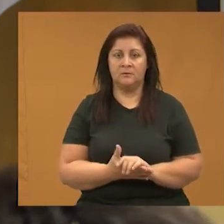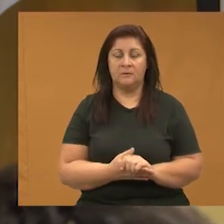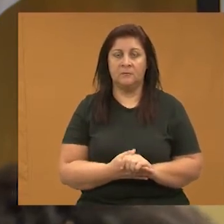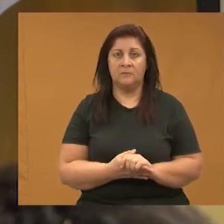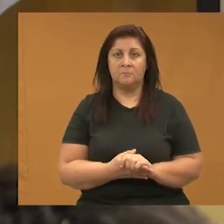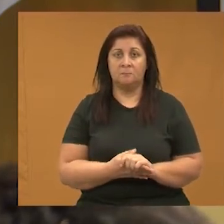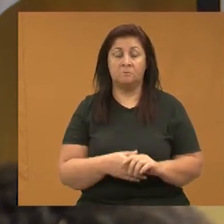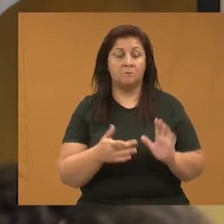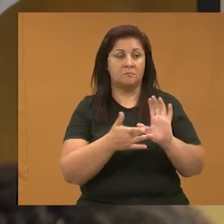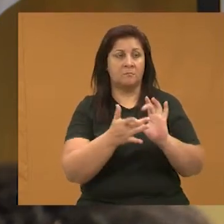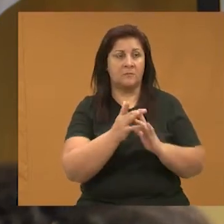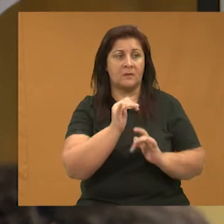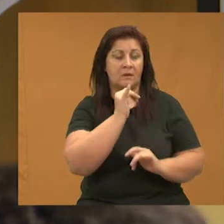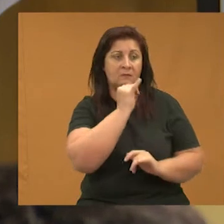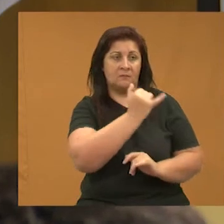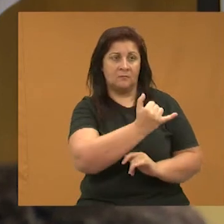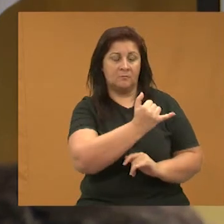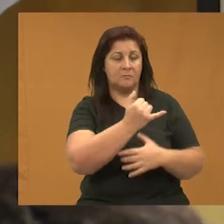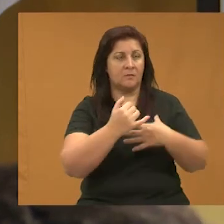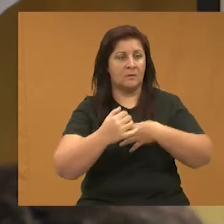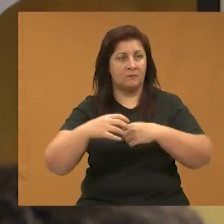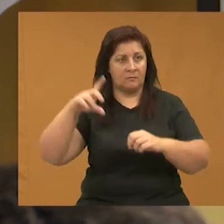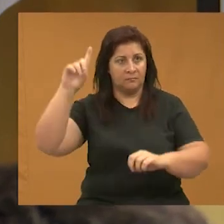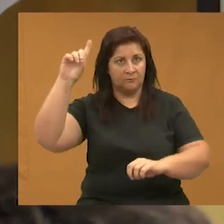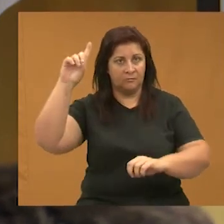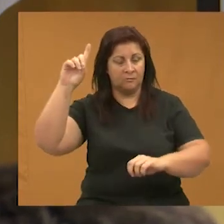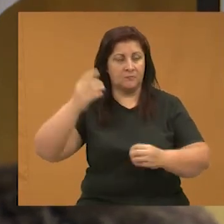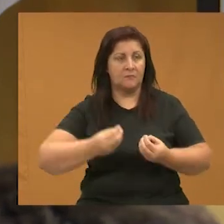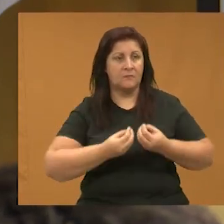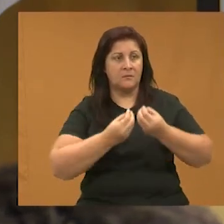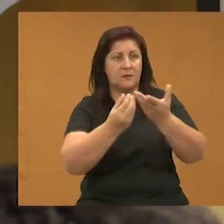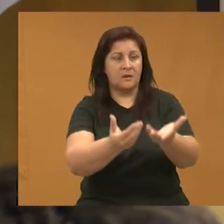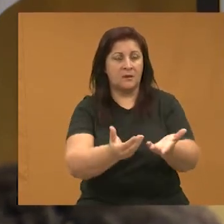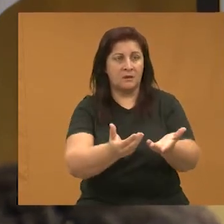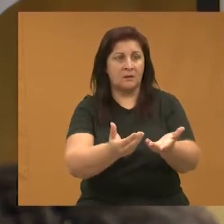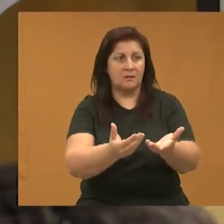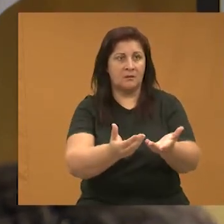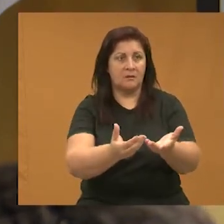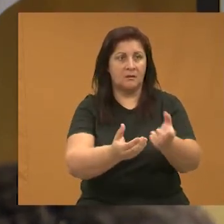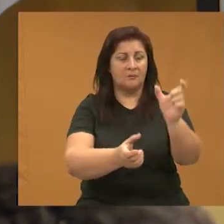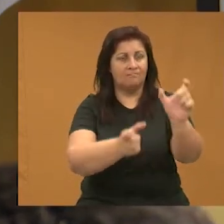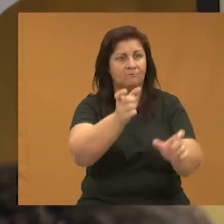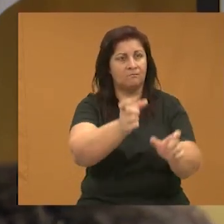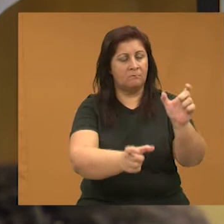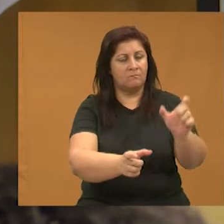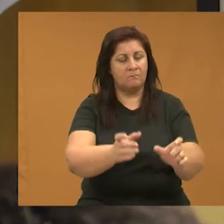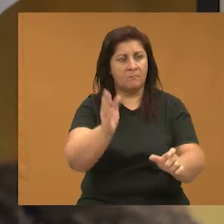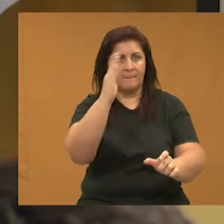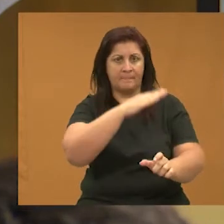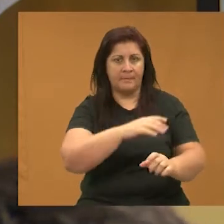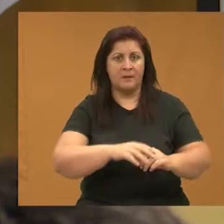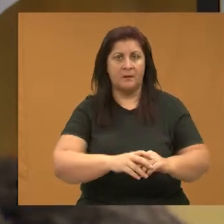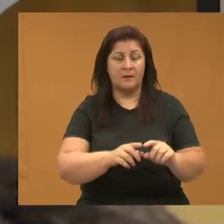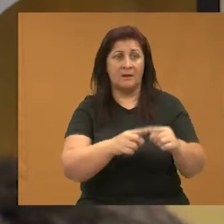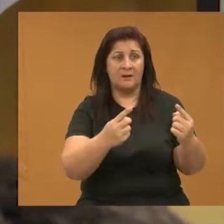E diziam-lhe: o Filho do Homem vai ser entregue nas mãos dos homens, e eles